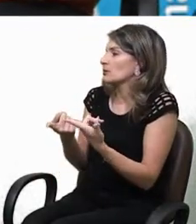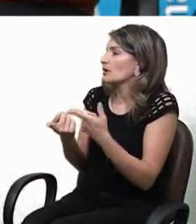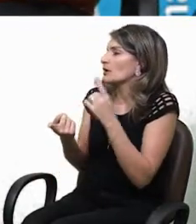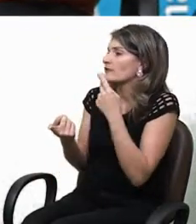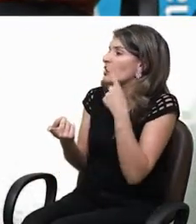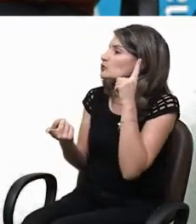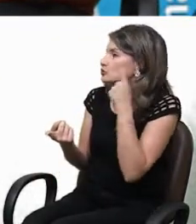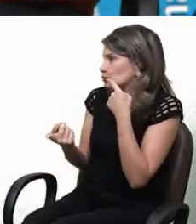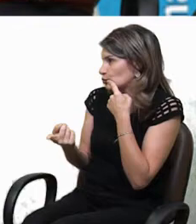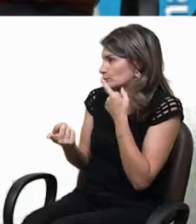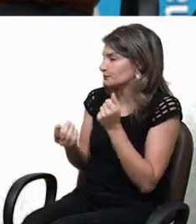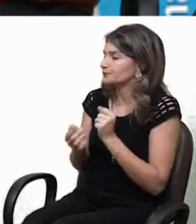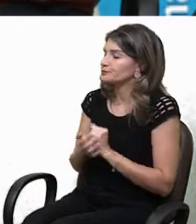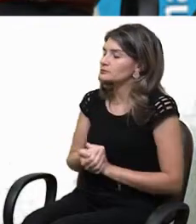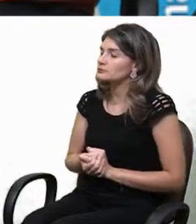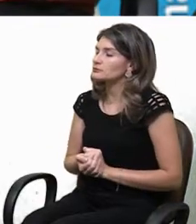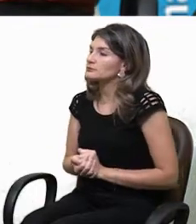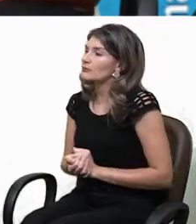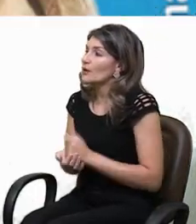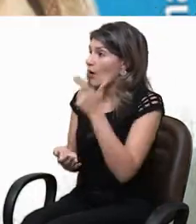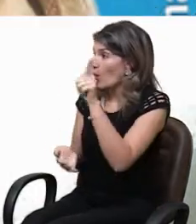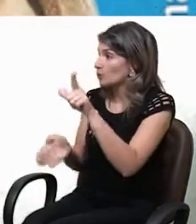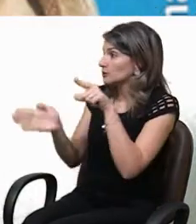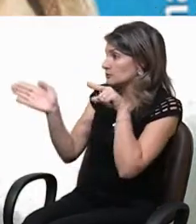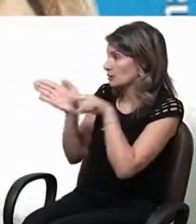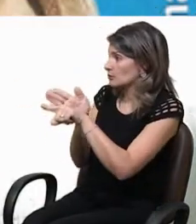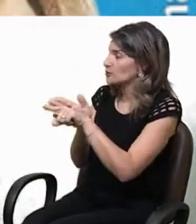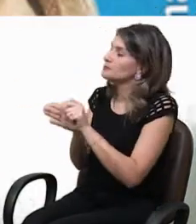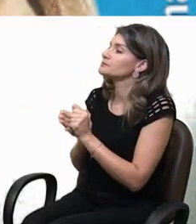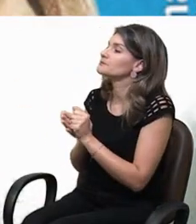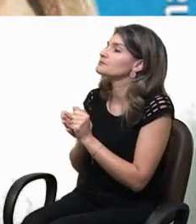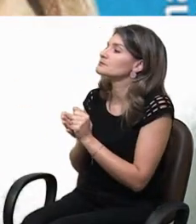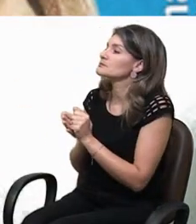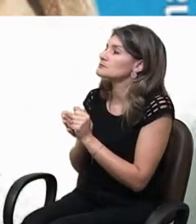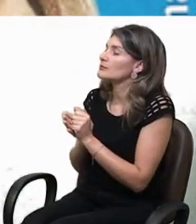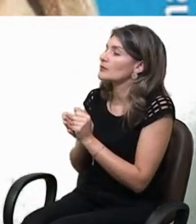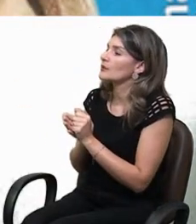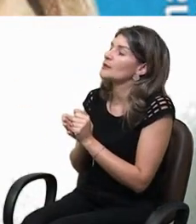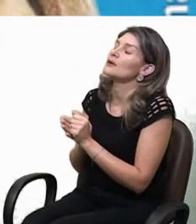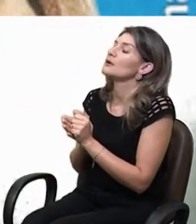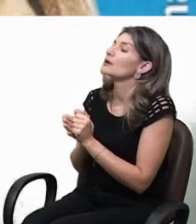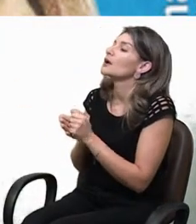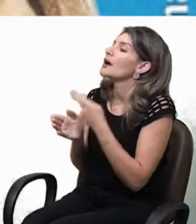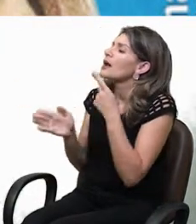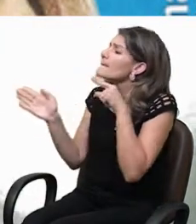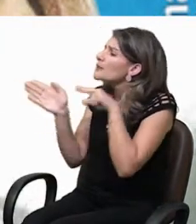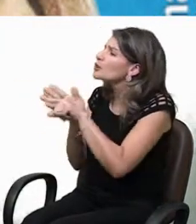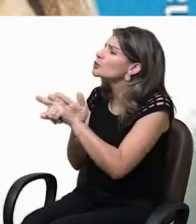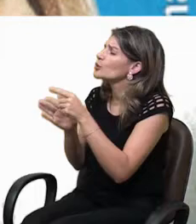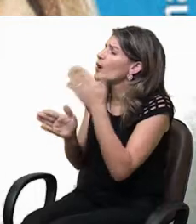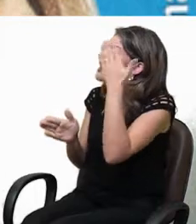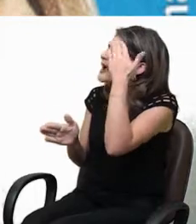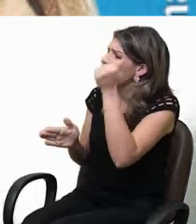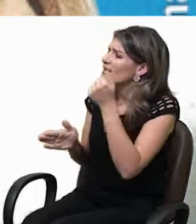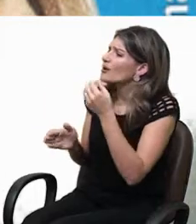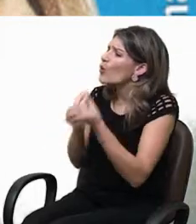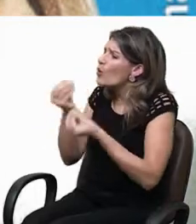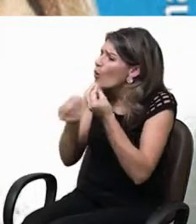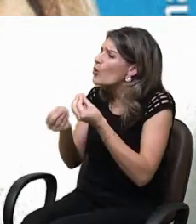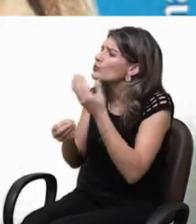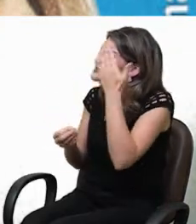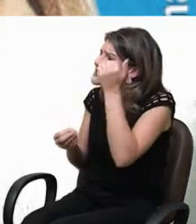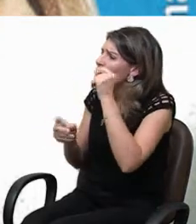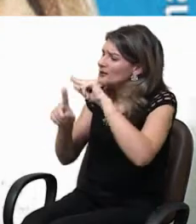que o filho é surdo durante a gestação? eu cheguei a pesquisar, comunicar com